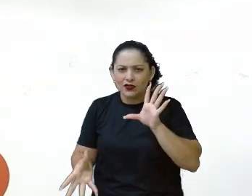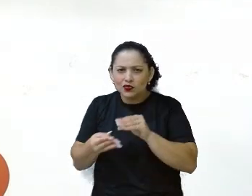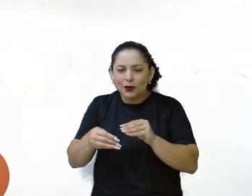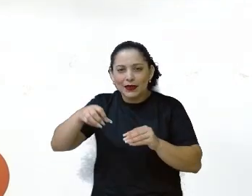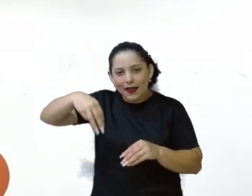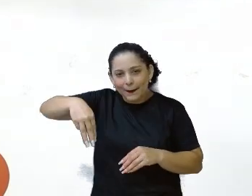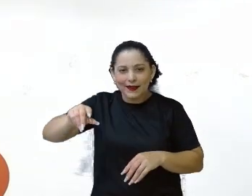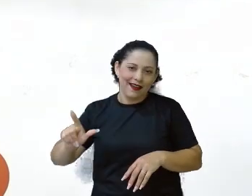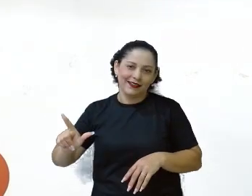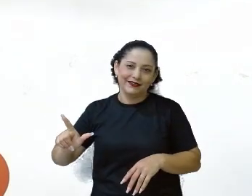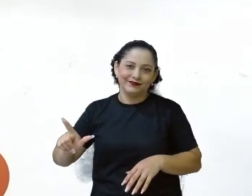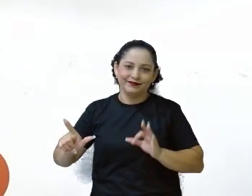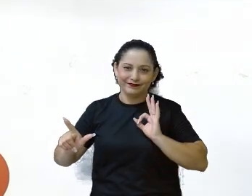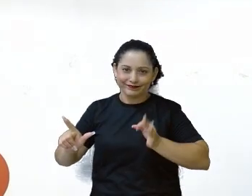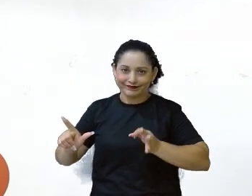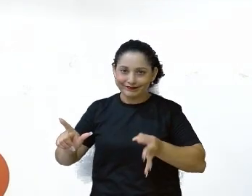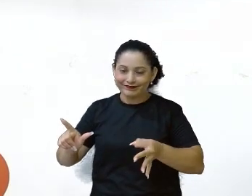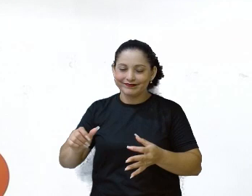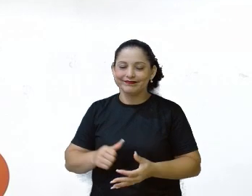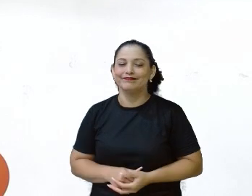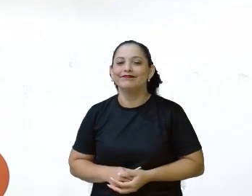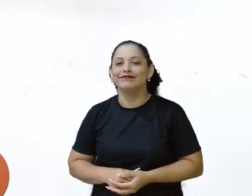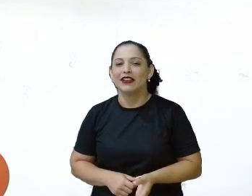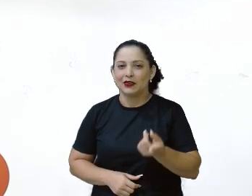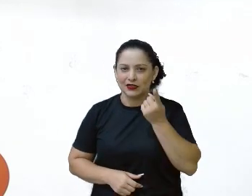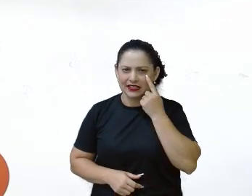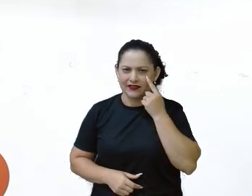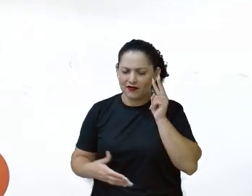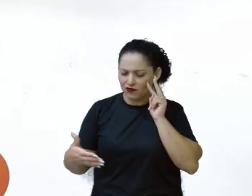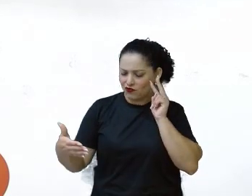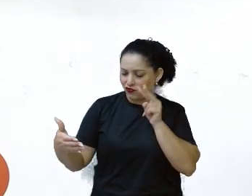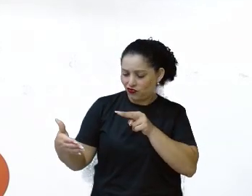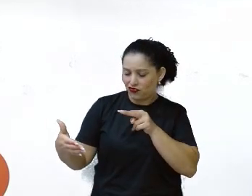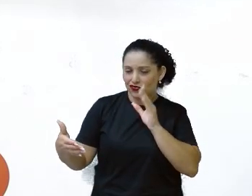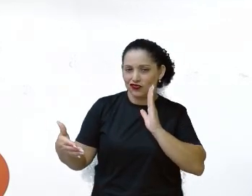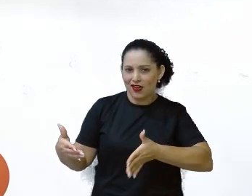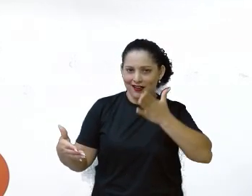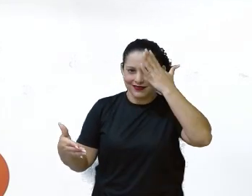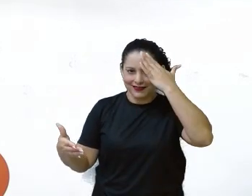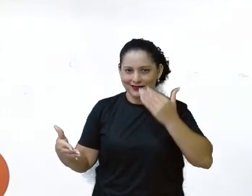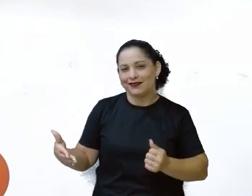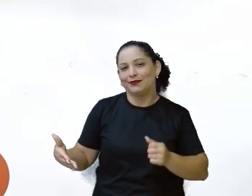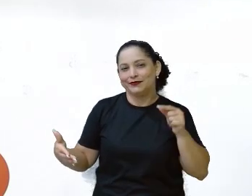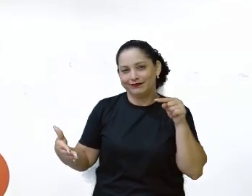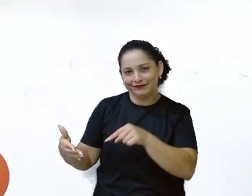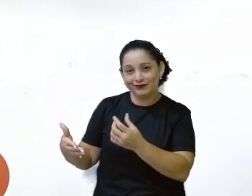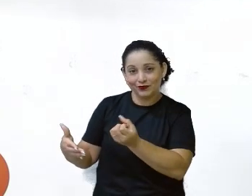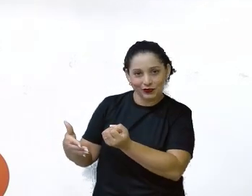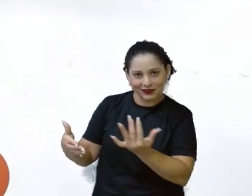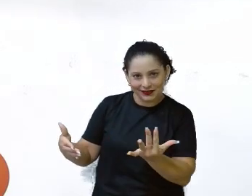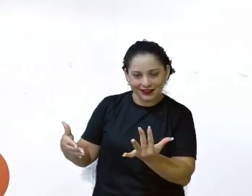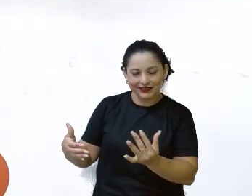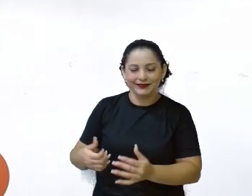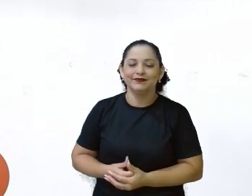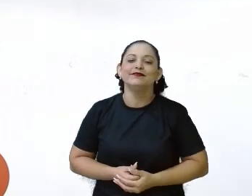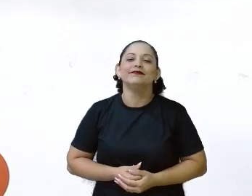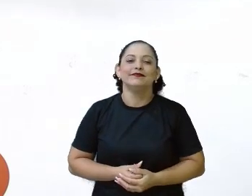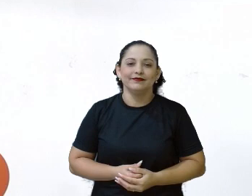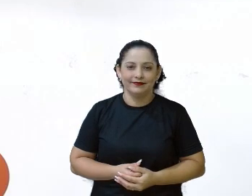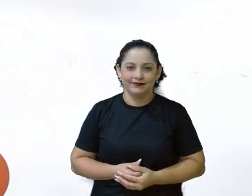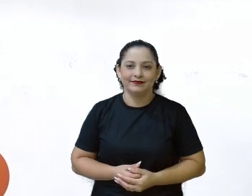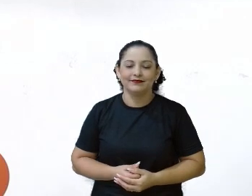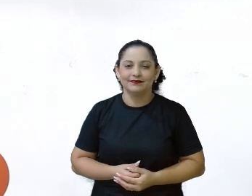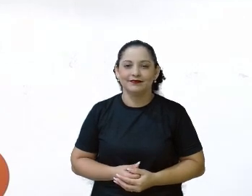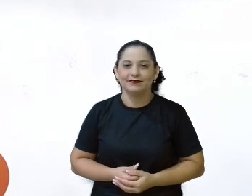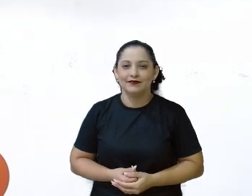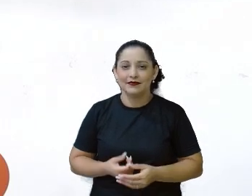alguma garrafa, em alguma lata, é correspondente a mililitro. A gente está falando diretamente